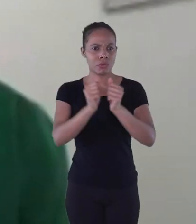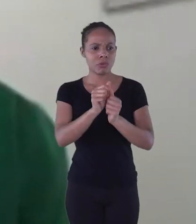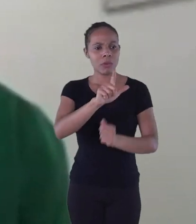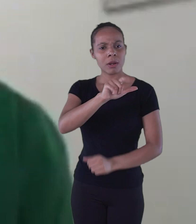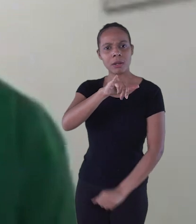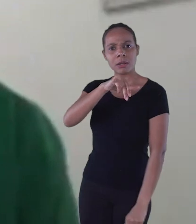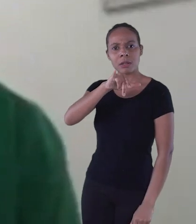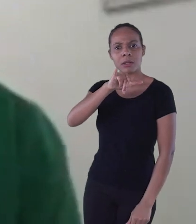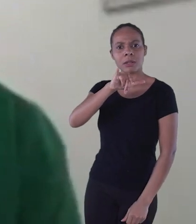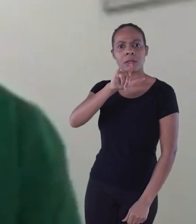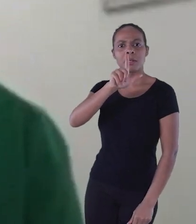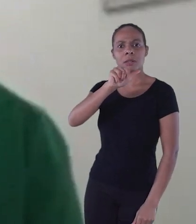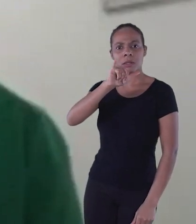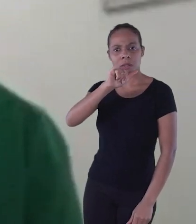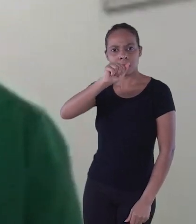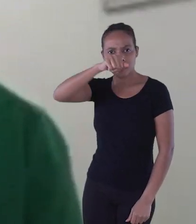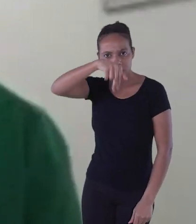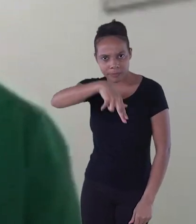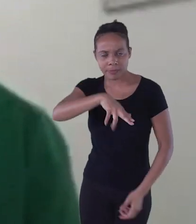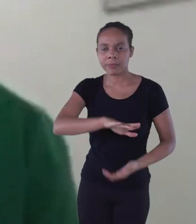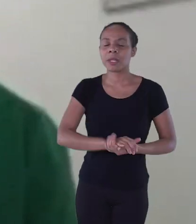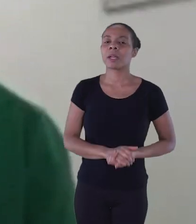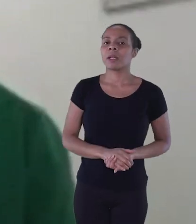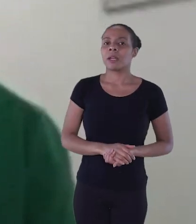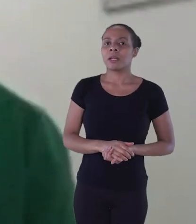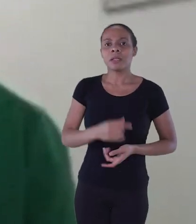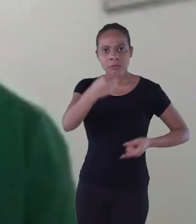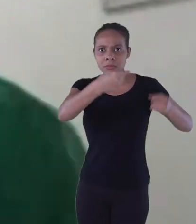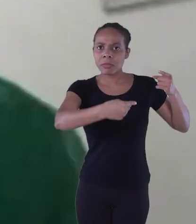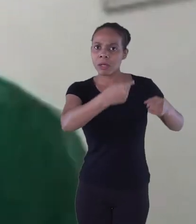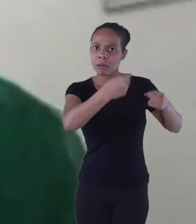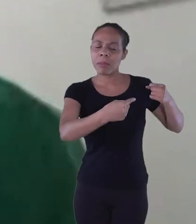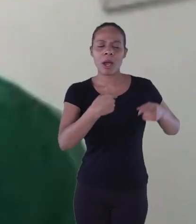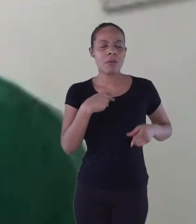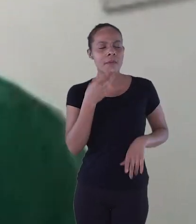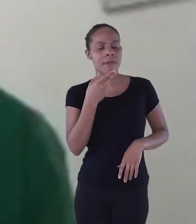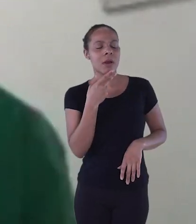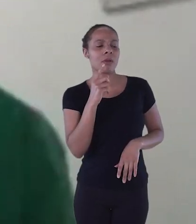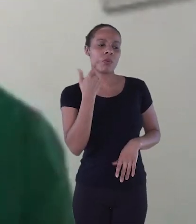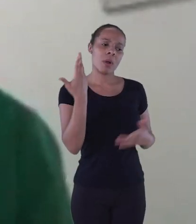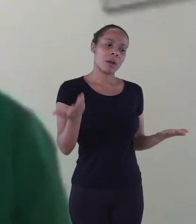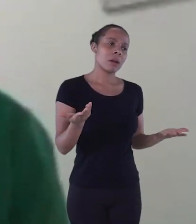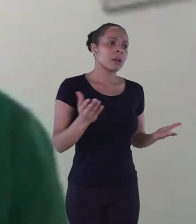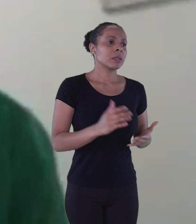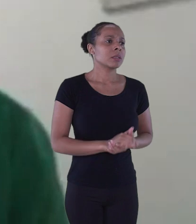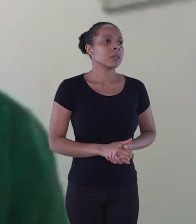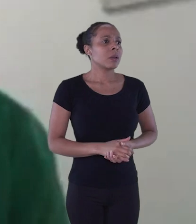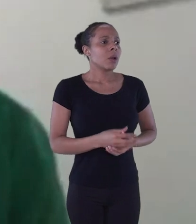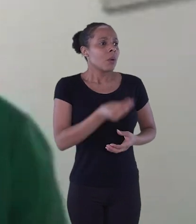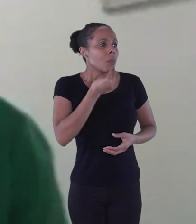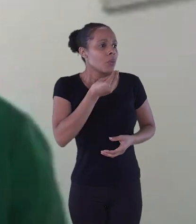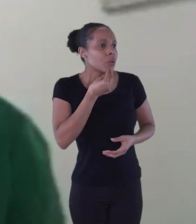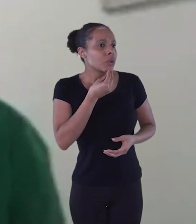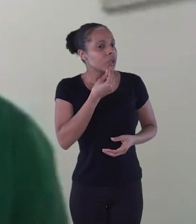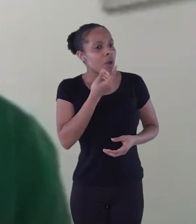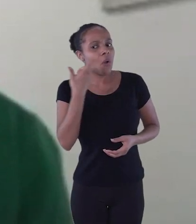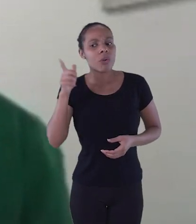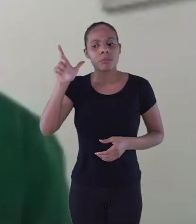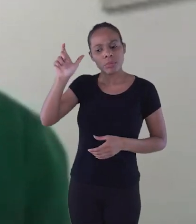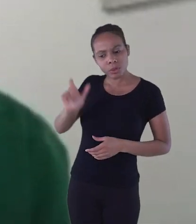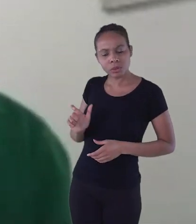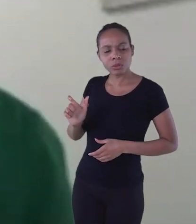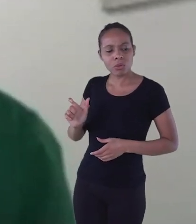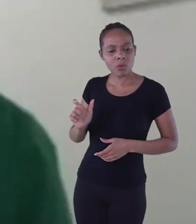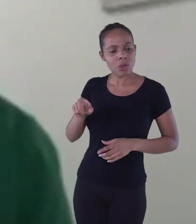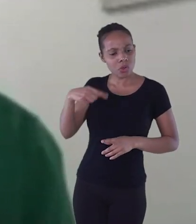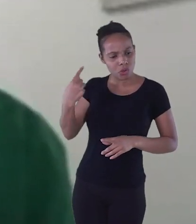Itamar Assunção, fantástico, paulista, músico, e eu falava com a Lília, poxa, mas tem que entrar o Luiz Melodia, que a gente acabou